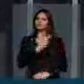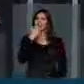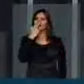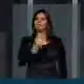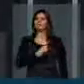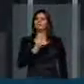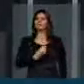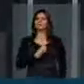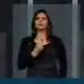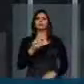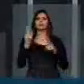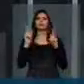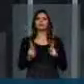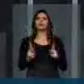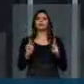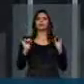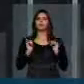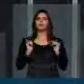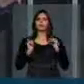dos cemitérios aqui no Brasil.